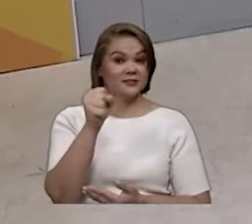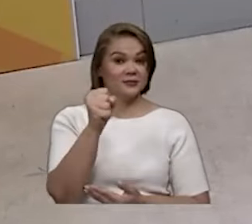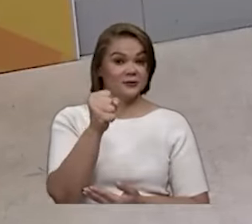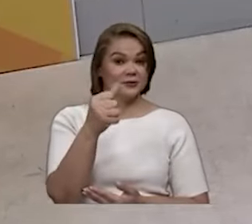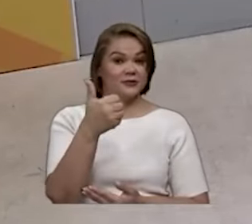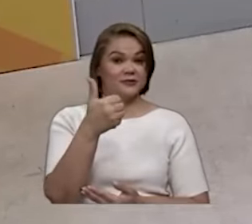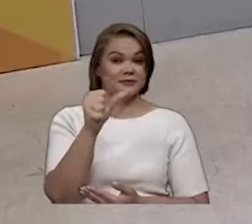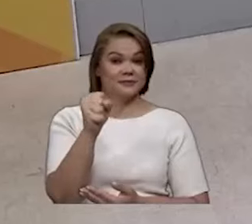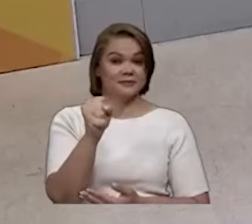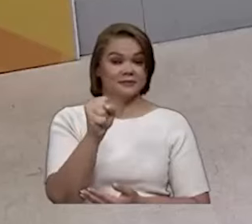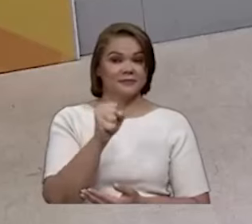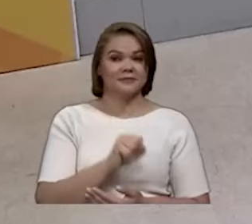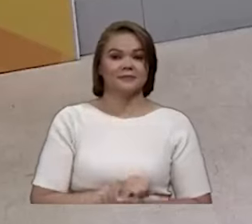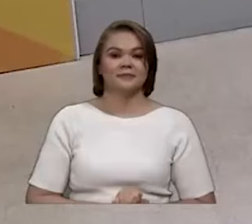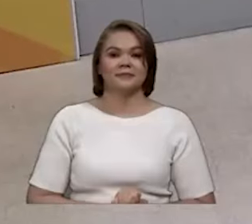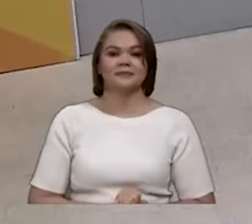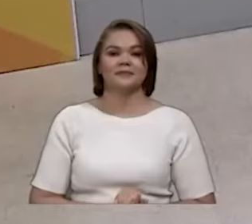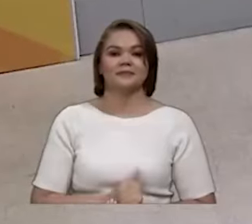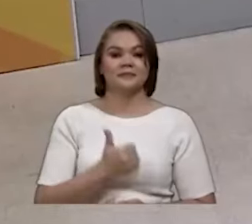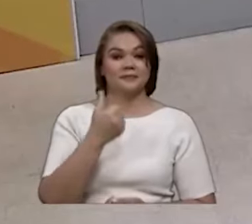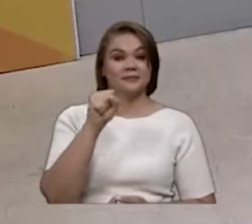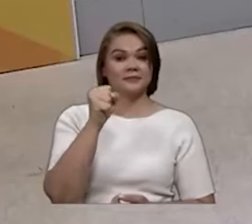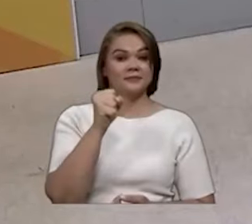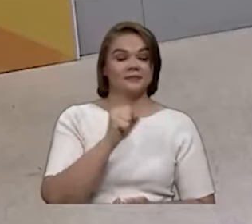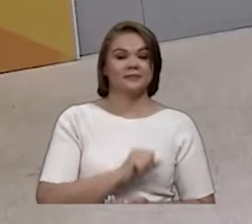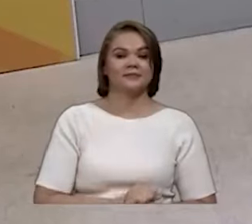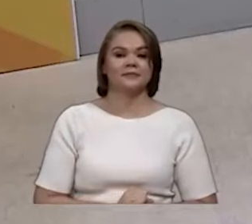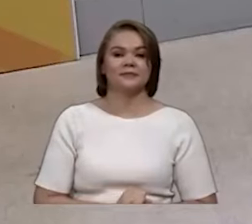18, 18, 18.